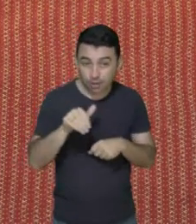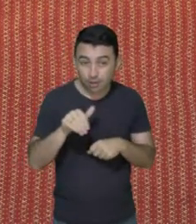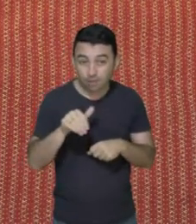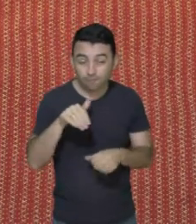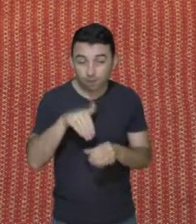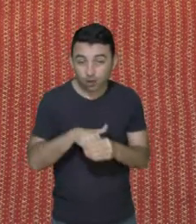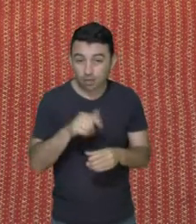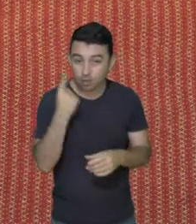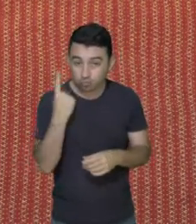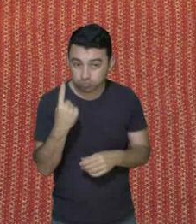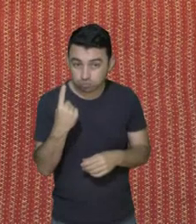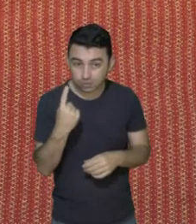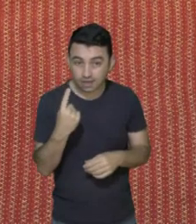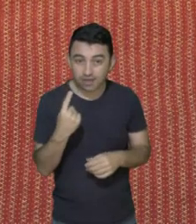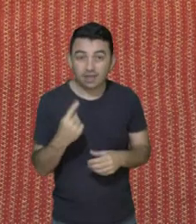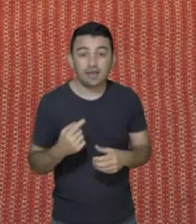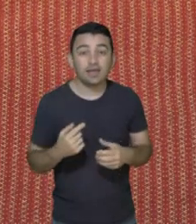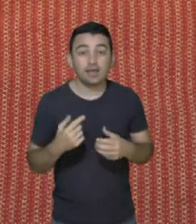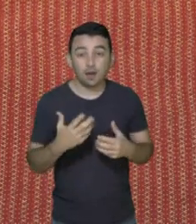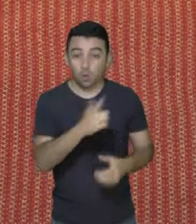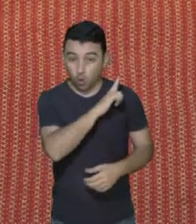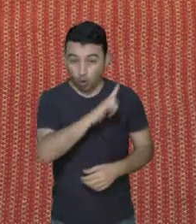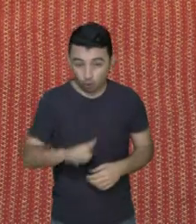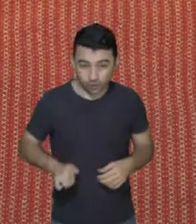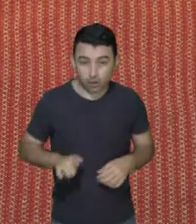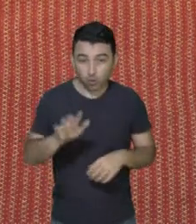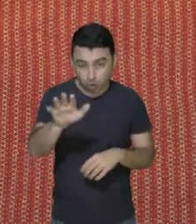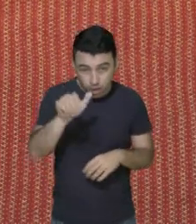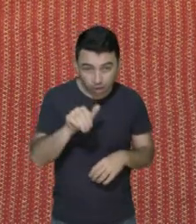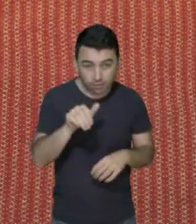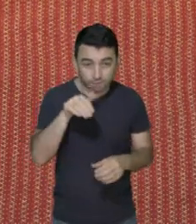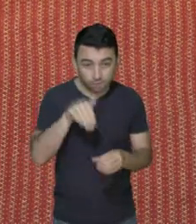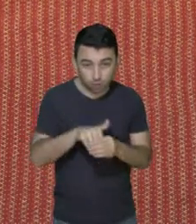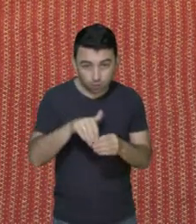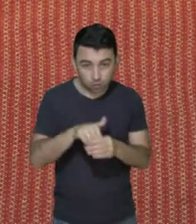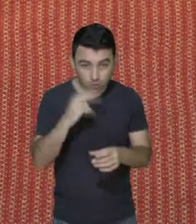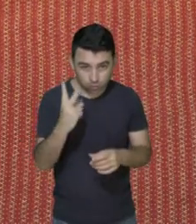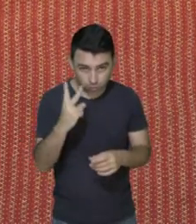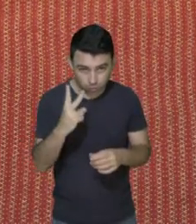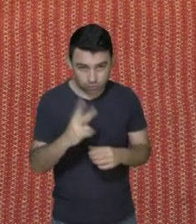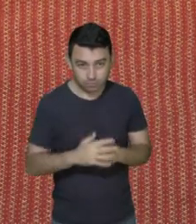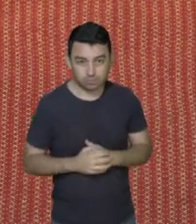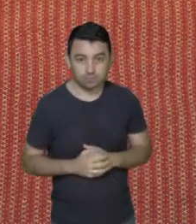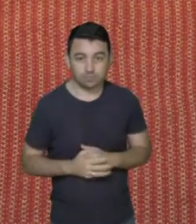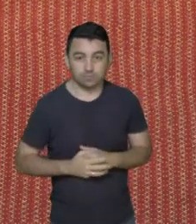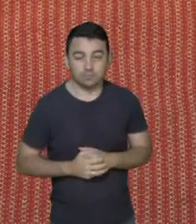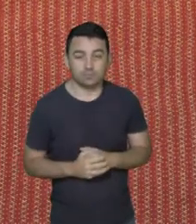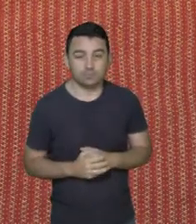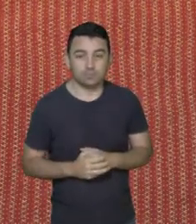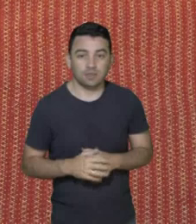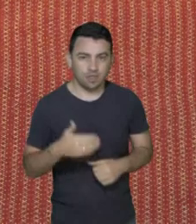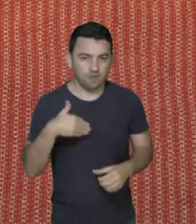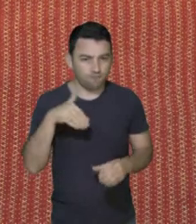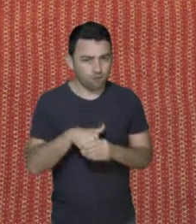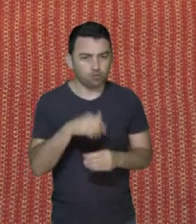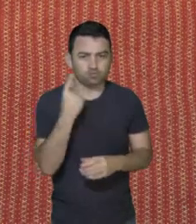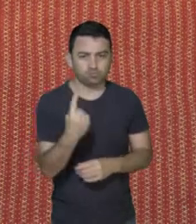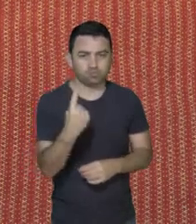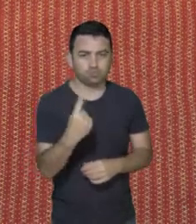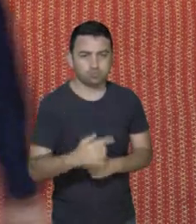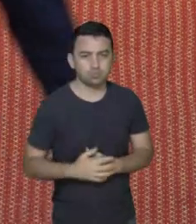1. Quem quer que o governador chame, vota 2. Eu voto 1, senhor